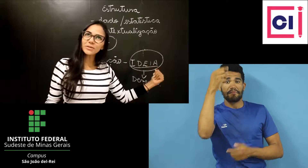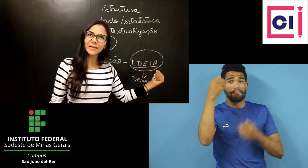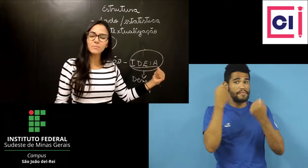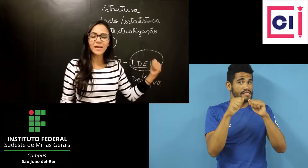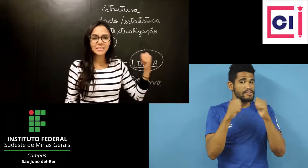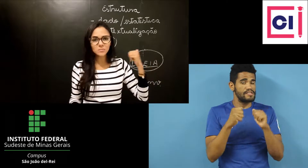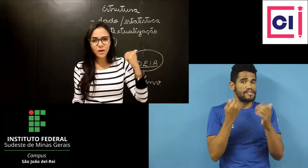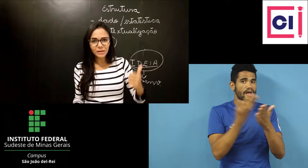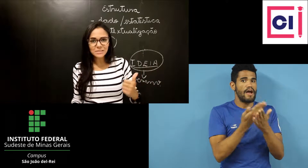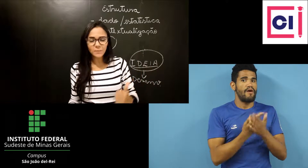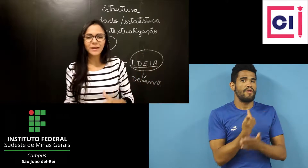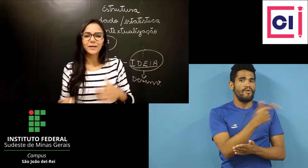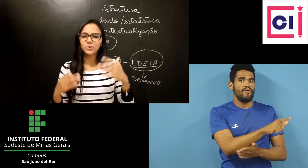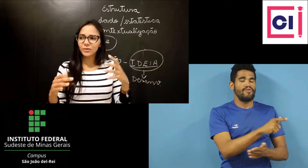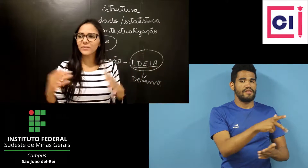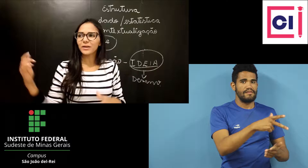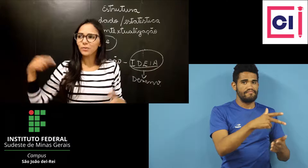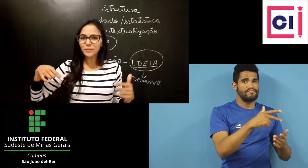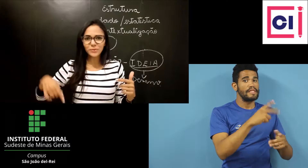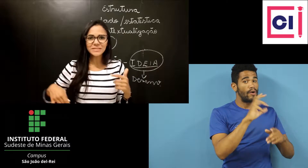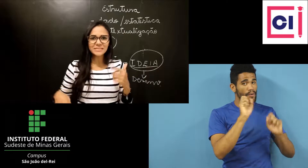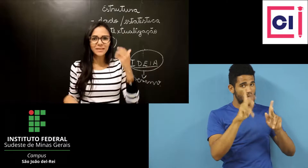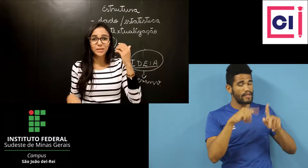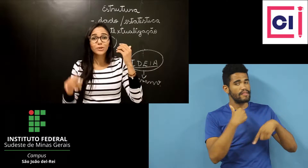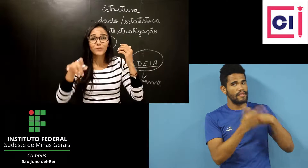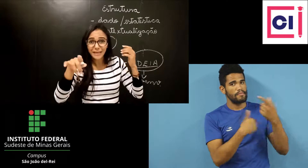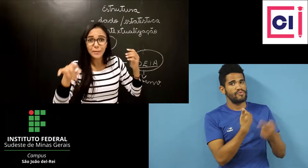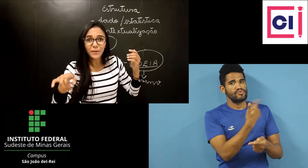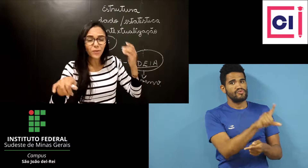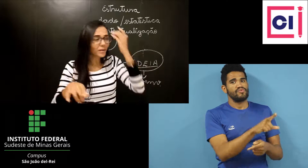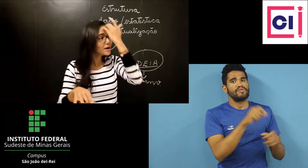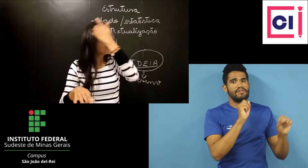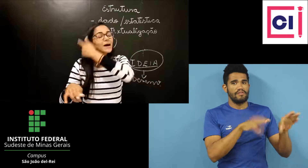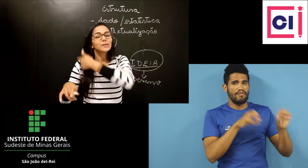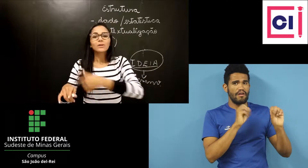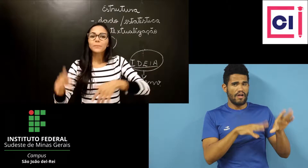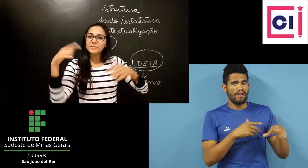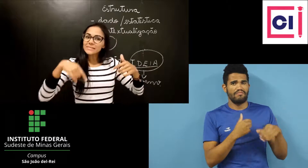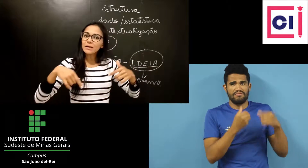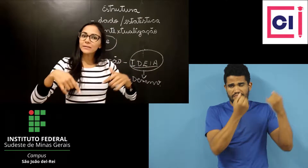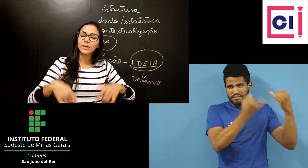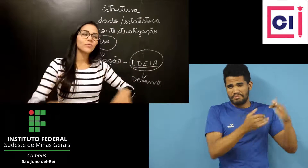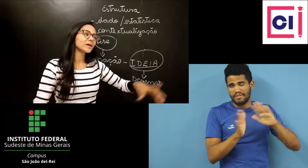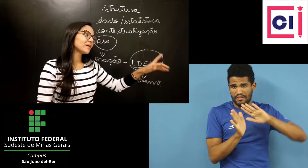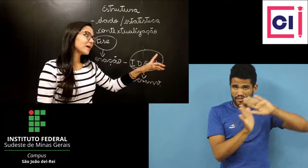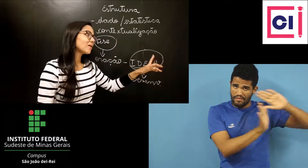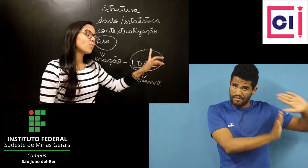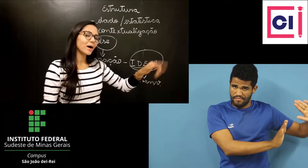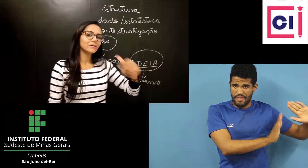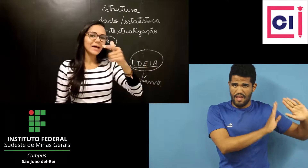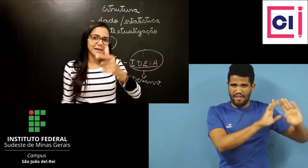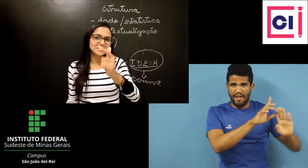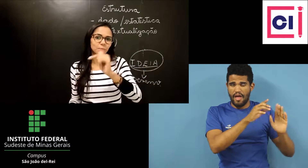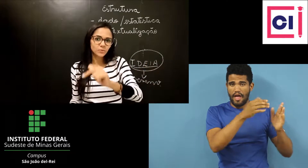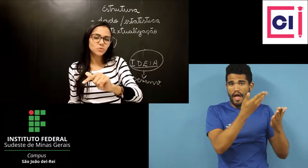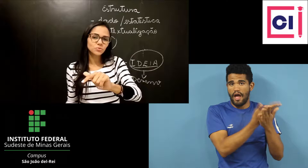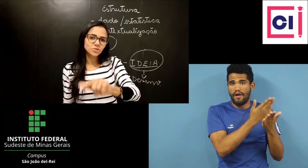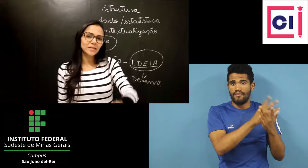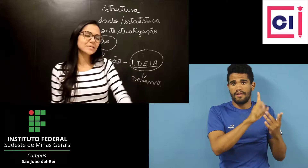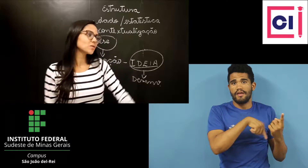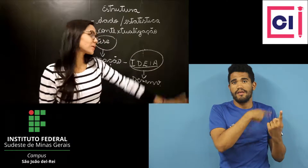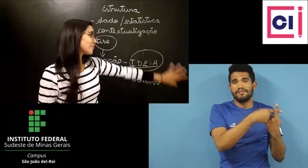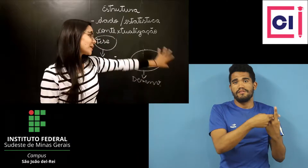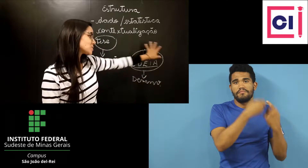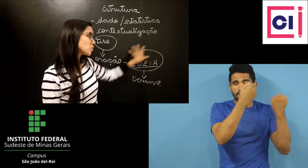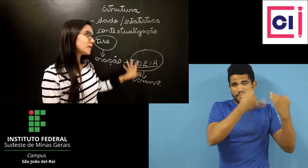que isso daqui merece uma aula separada e eu vou gravar logo depois dessa daqui, tanto é que eu vou tacar a mesma roupa, Logo depois dessa aula aqui eu vou gravar uma aula extra para o nosso curso